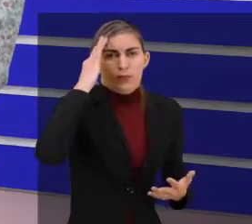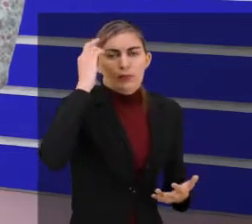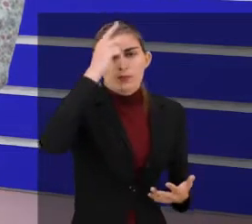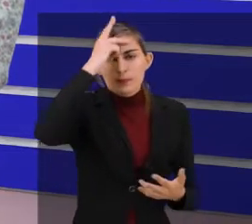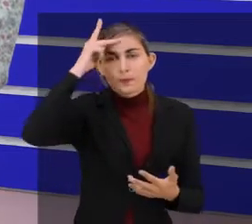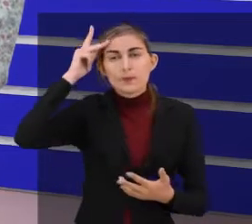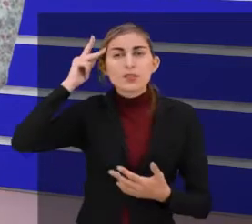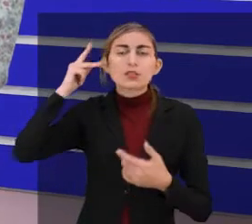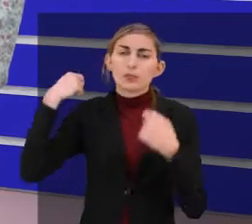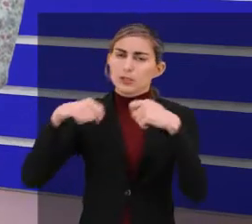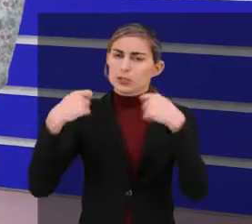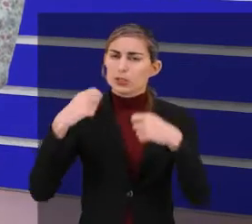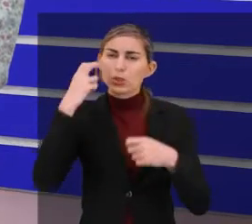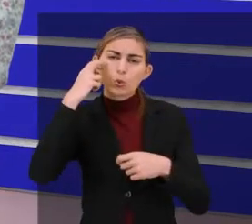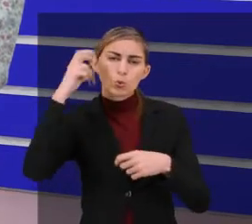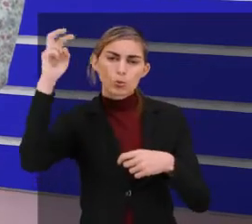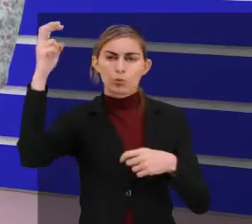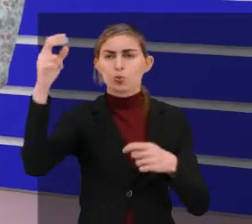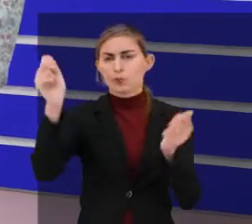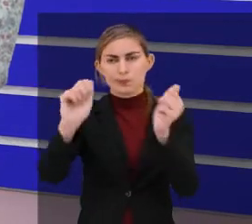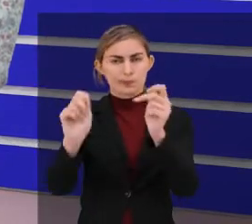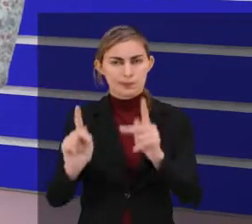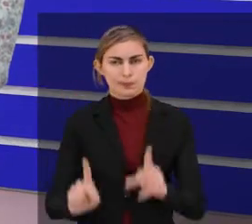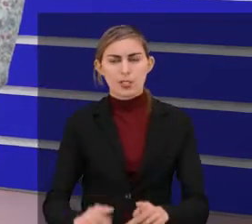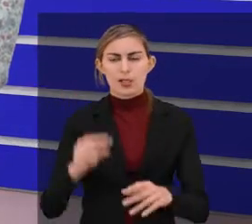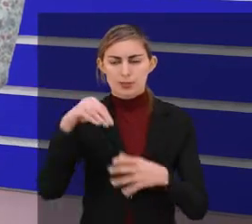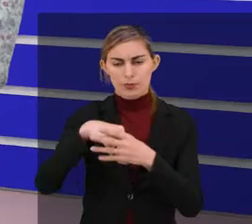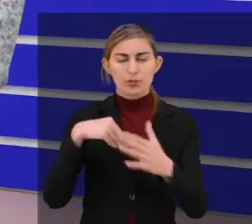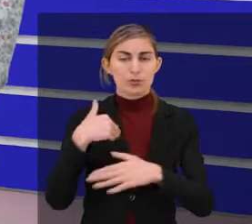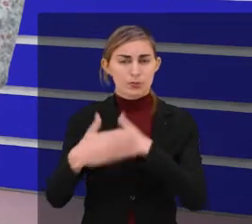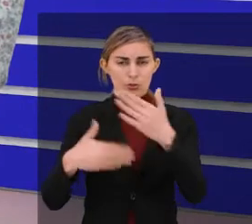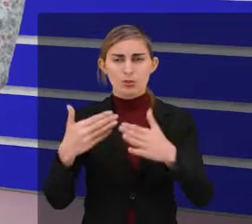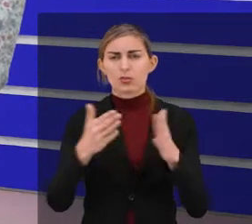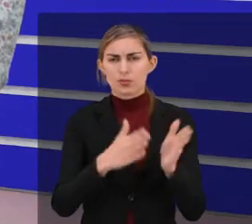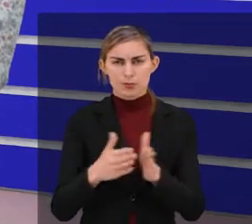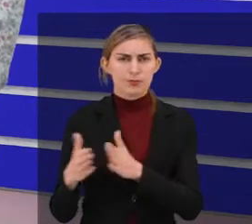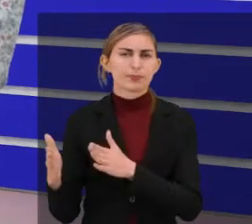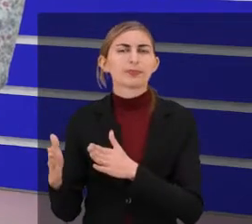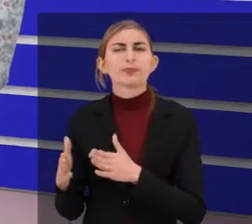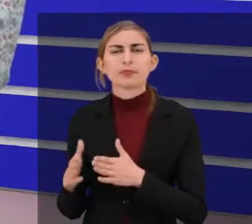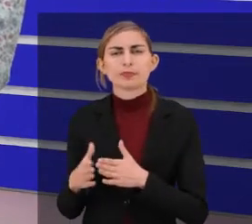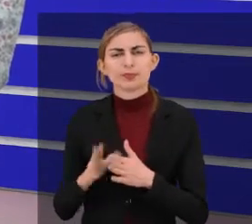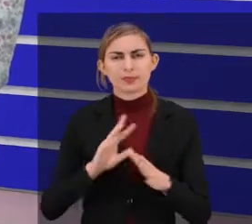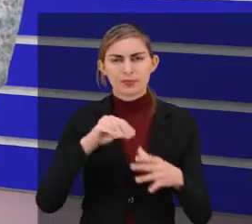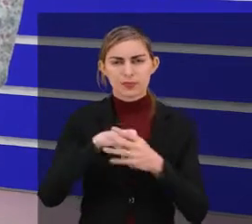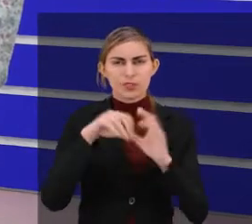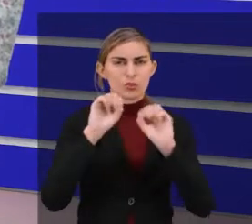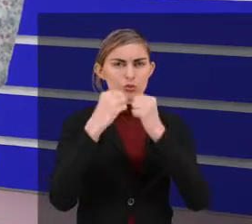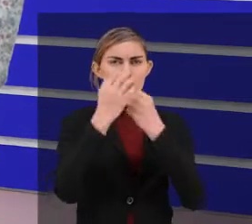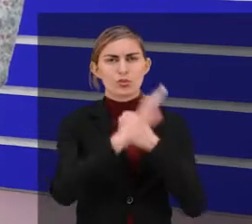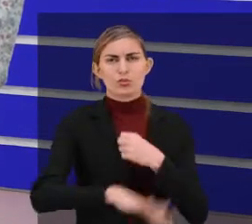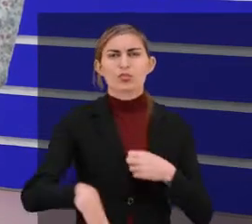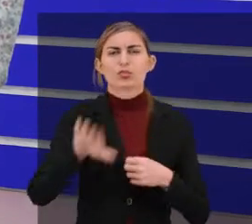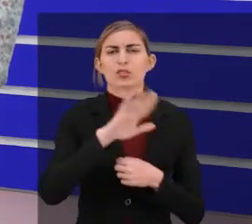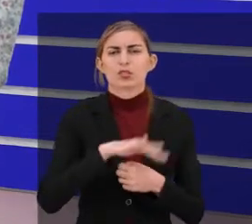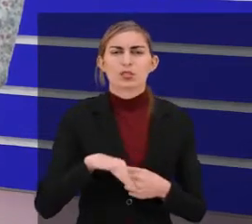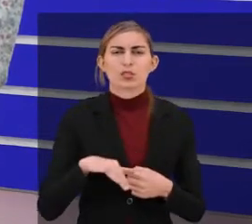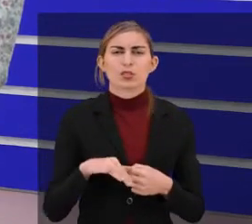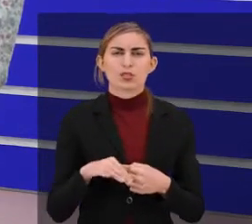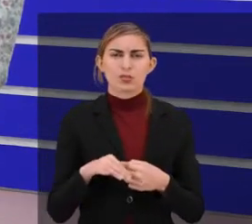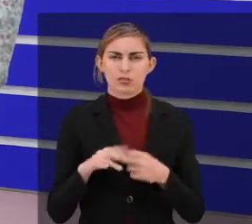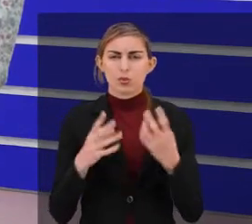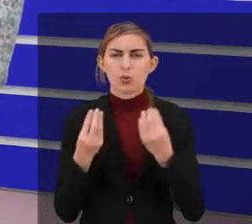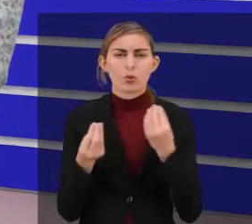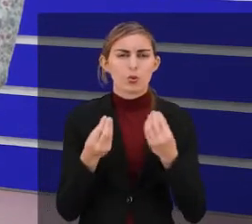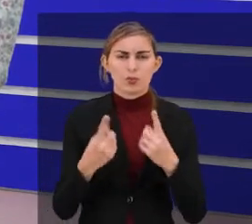que é preciso ter uma cultura de paz, não é? Dentro do processo organizacional, dentro da sociedade como um todo. Mas